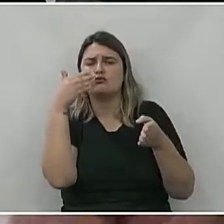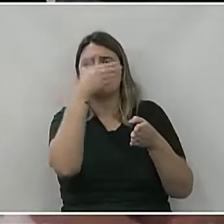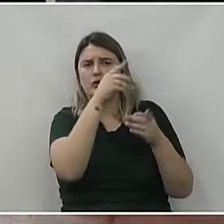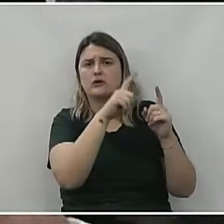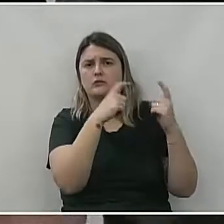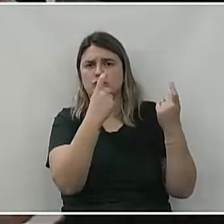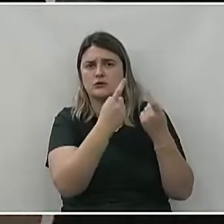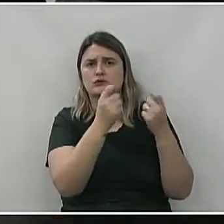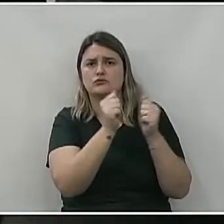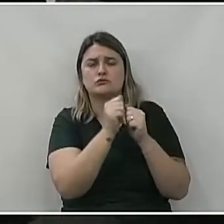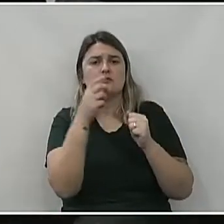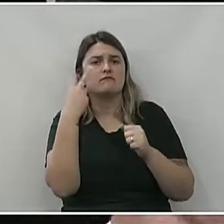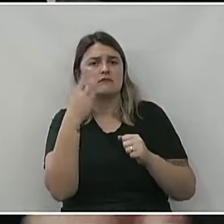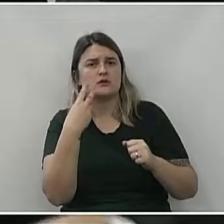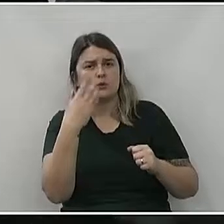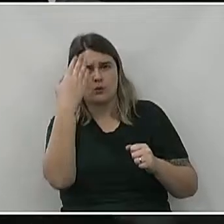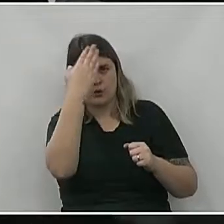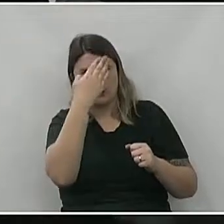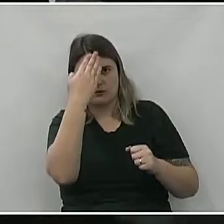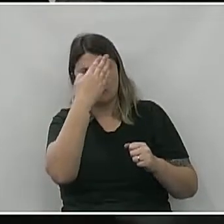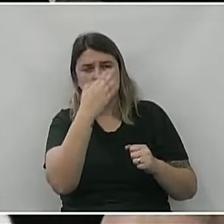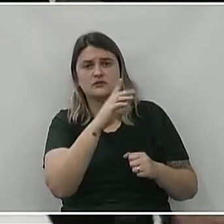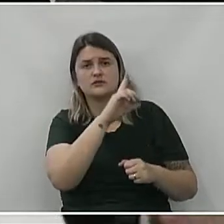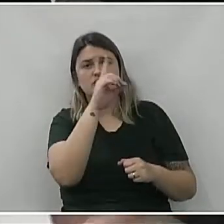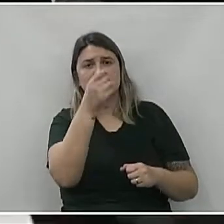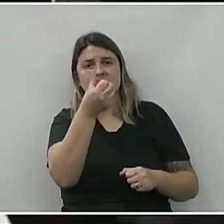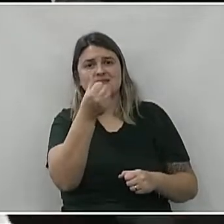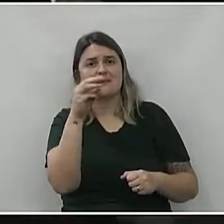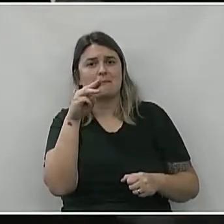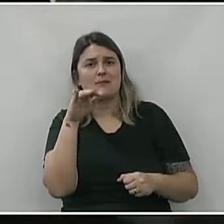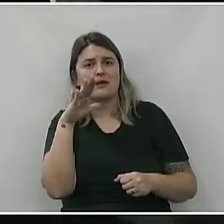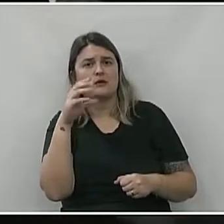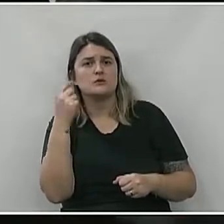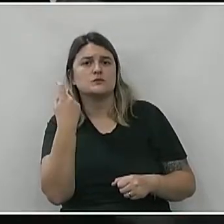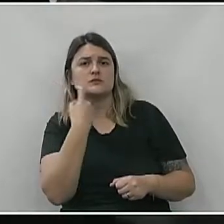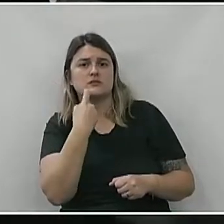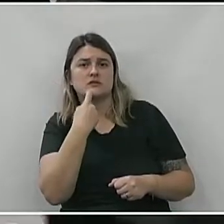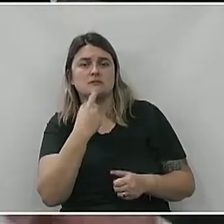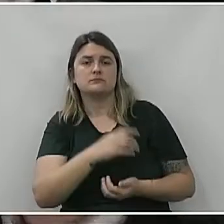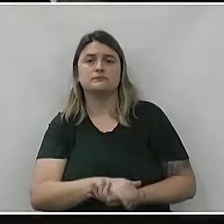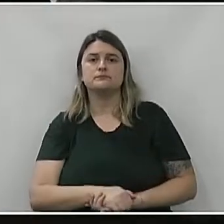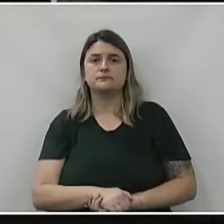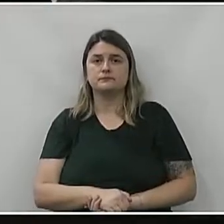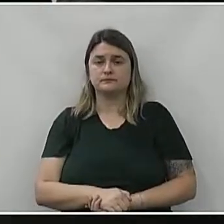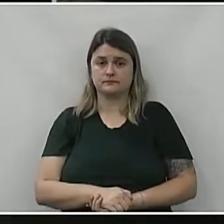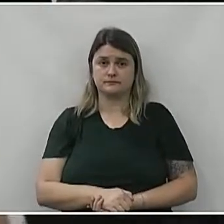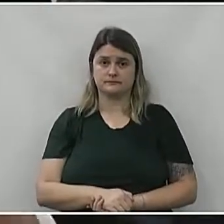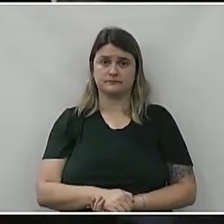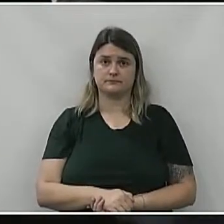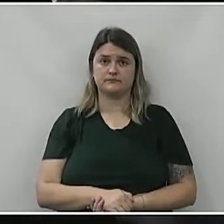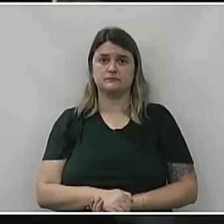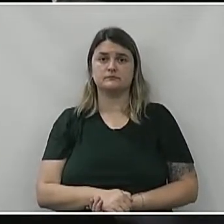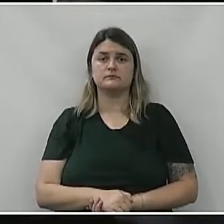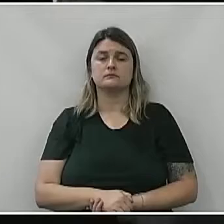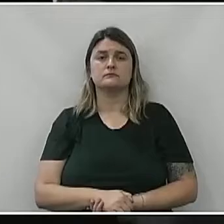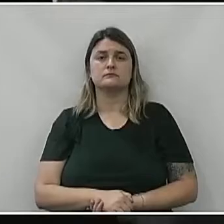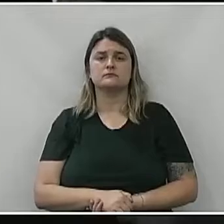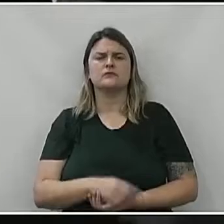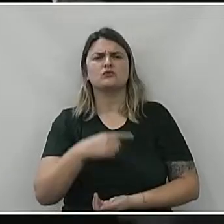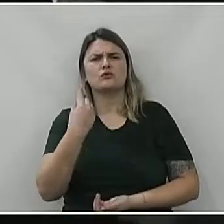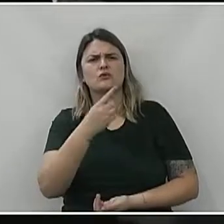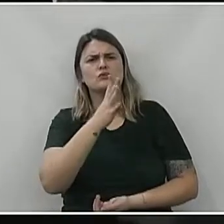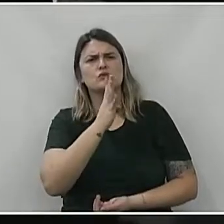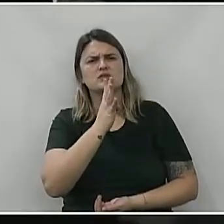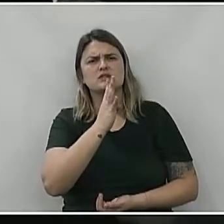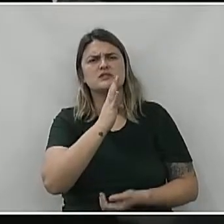juntamente com o vereador Cordovan Neto, no dia 6 de maio, sexta-feira. Então, conhecemos